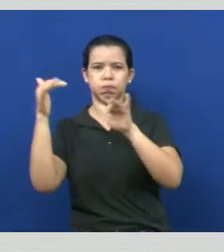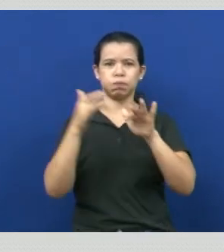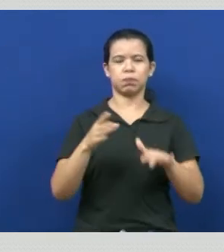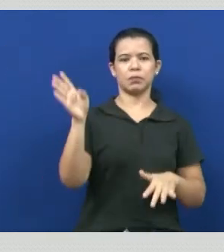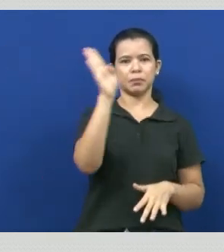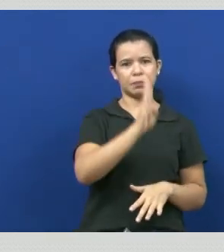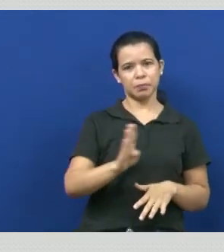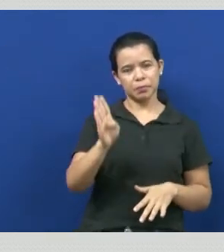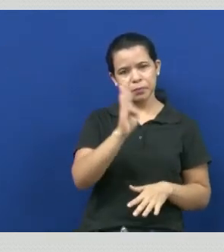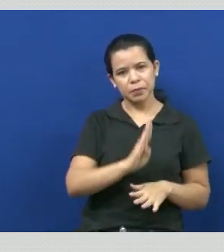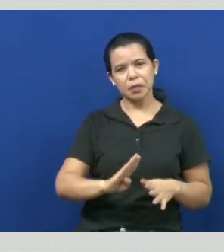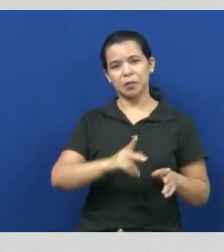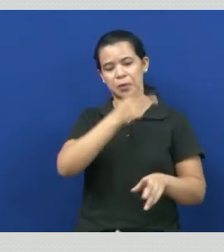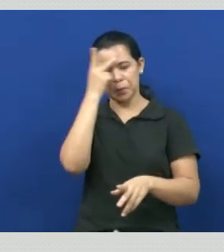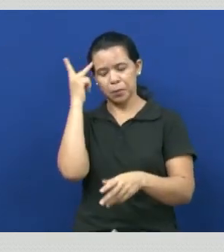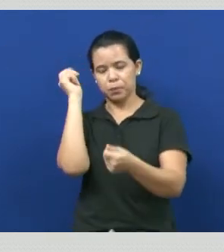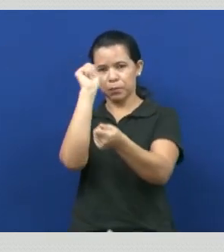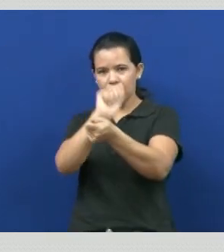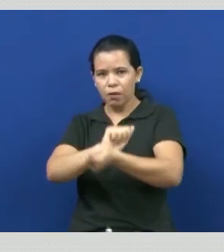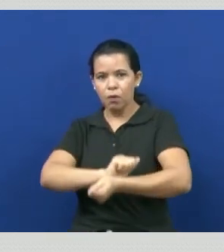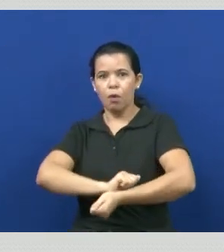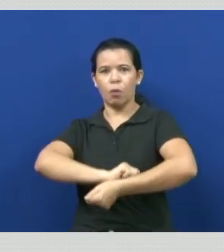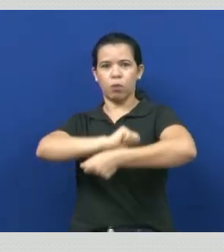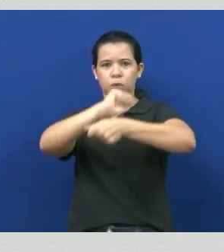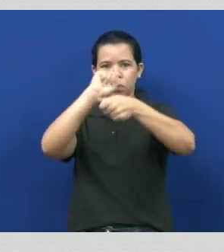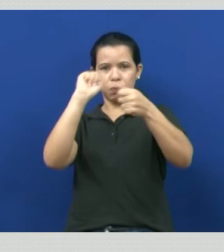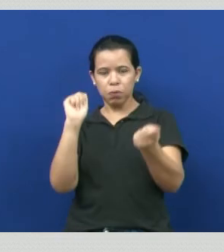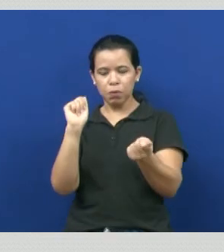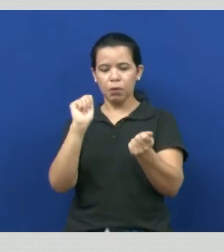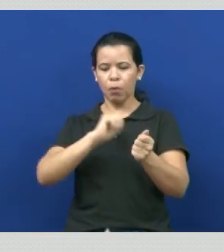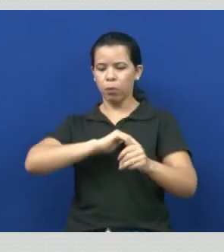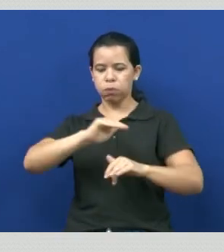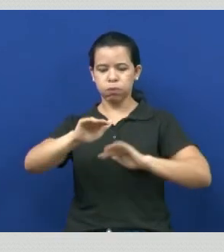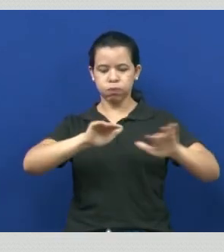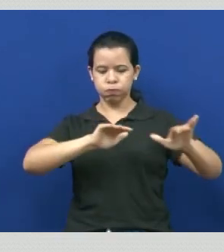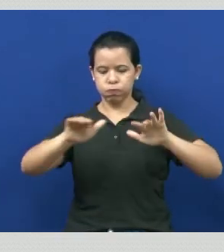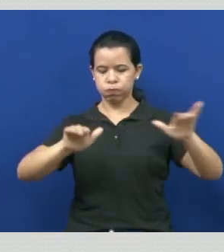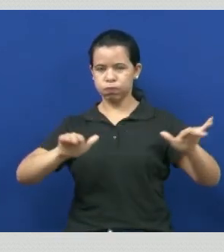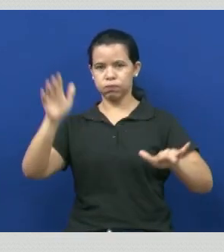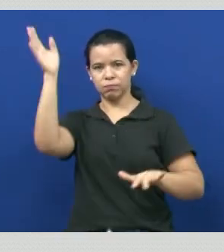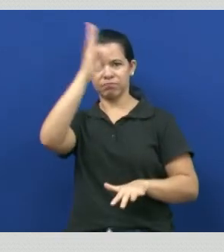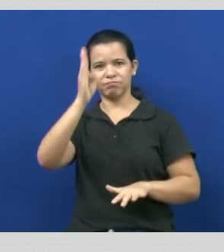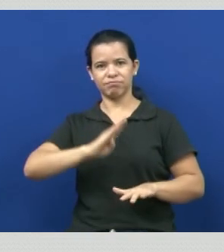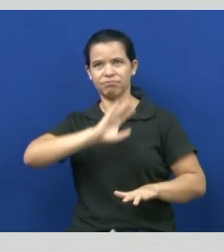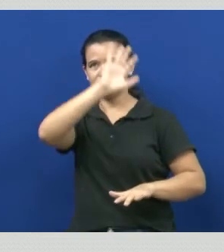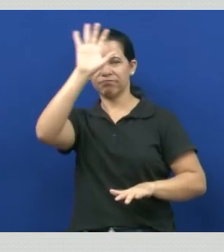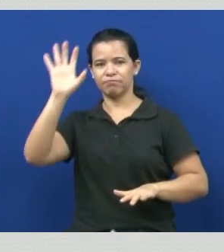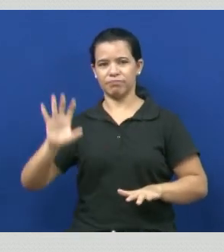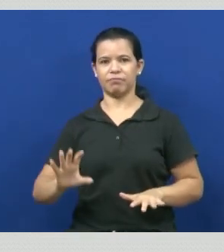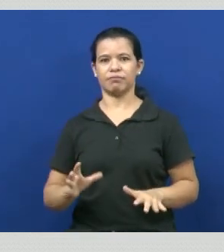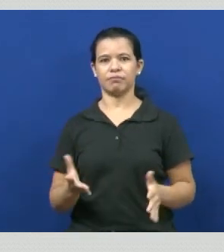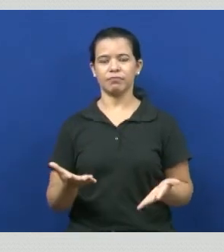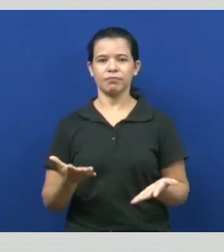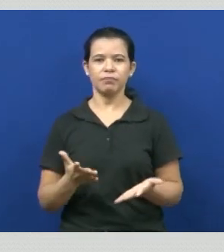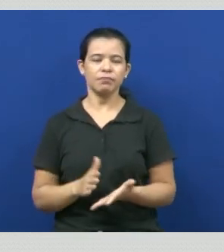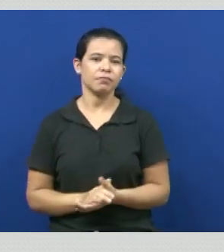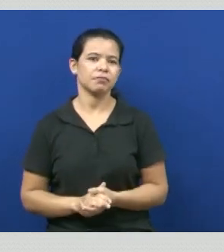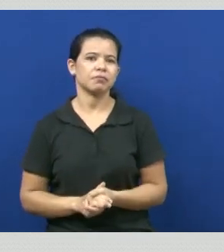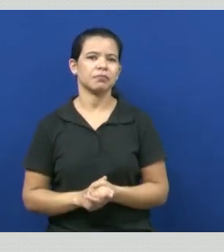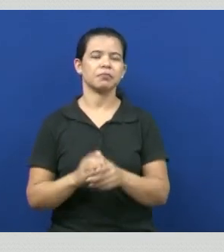negros recém-libertados estavam migrando para vários pontos do país. Continuando, o que